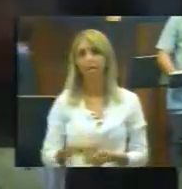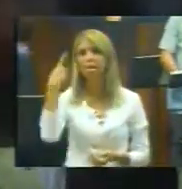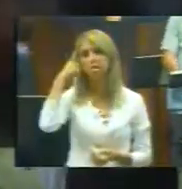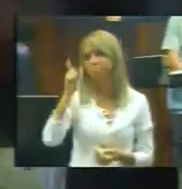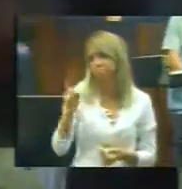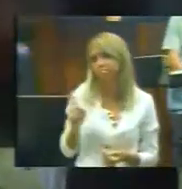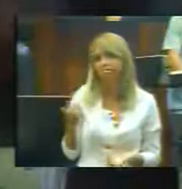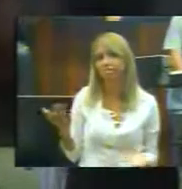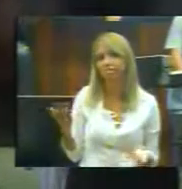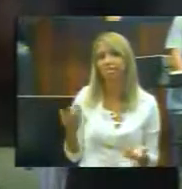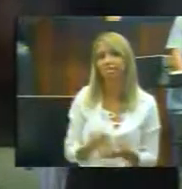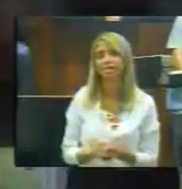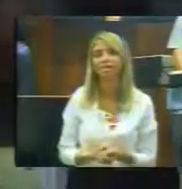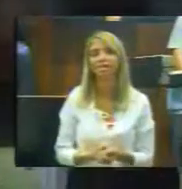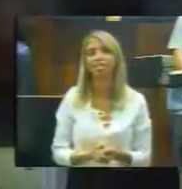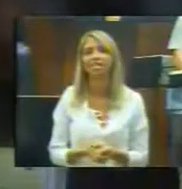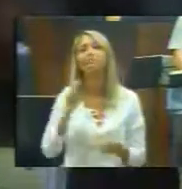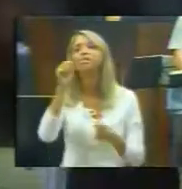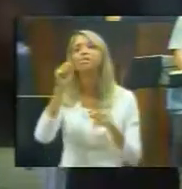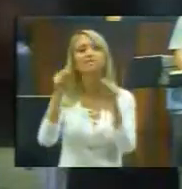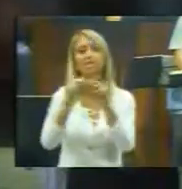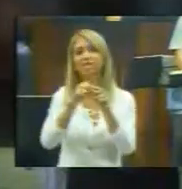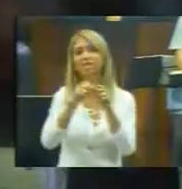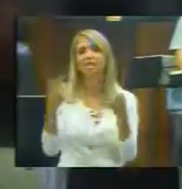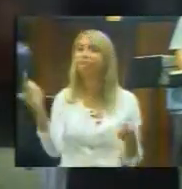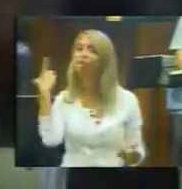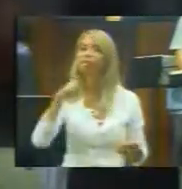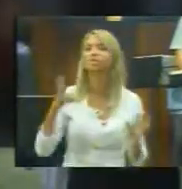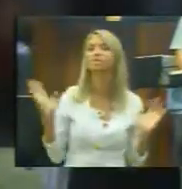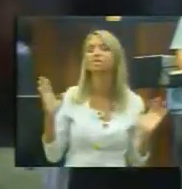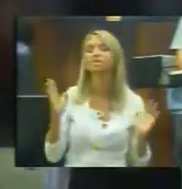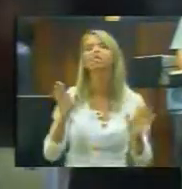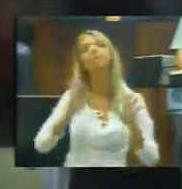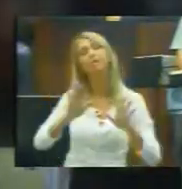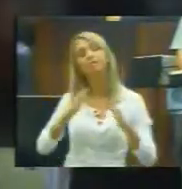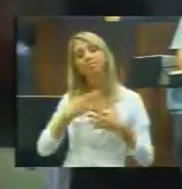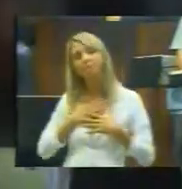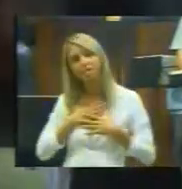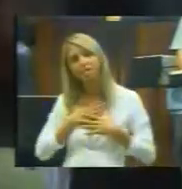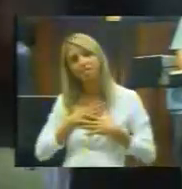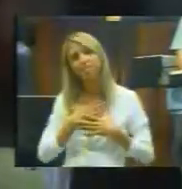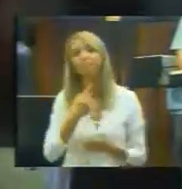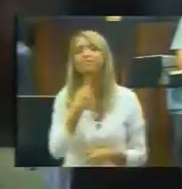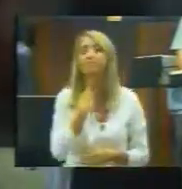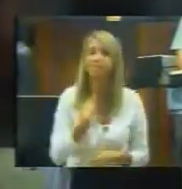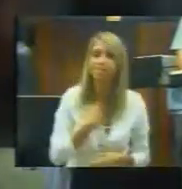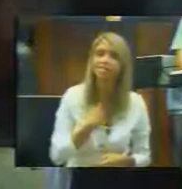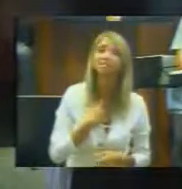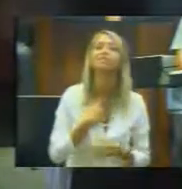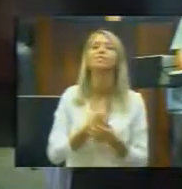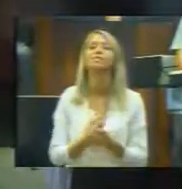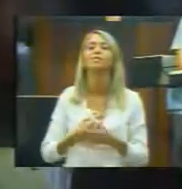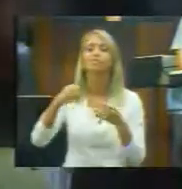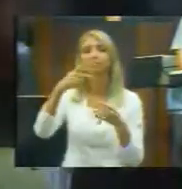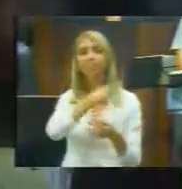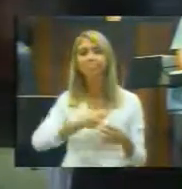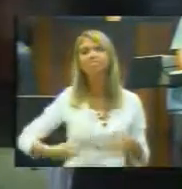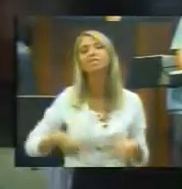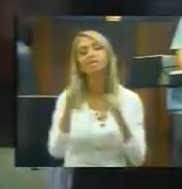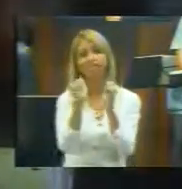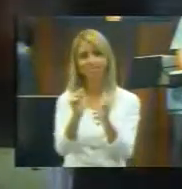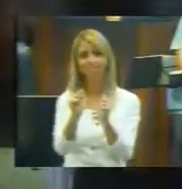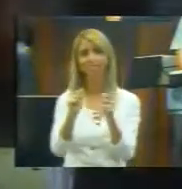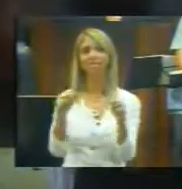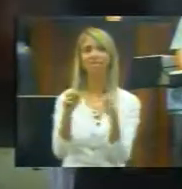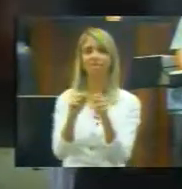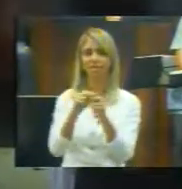ganhar, porque não sei como é que vocês estão se articulando para a presidência, mas desejo que o presidente possa estar fazendo